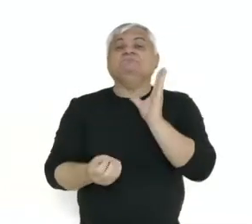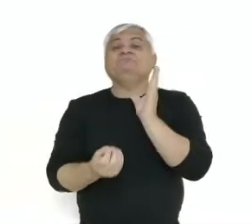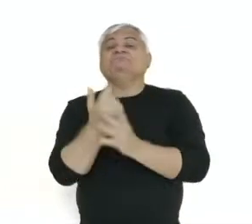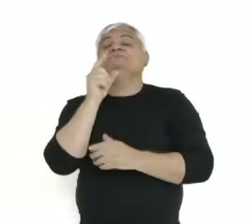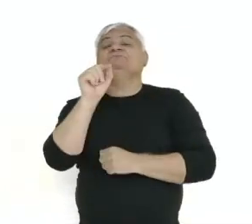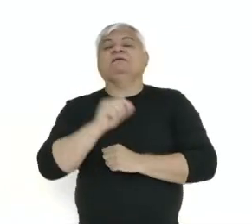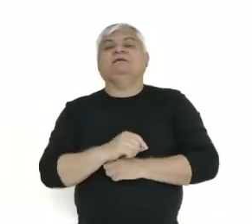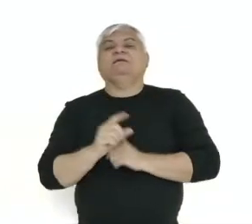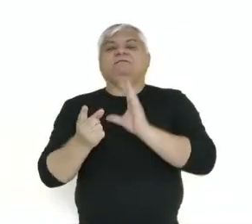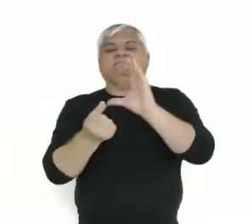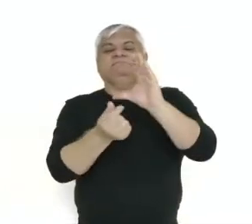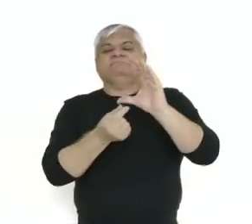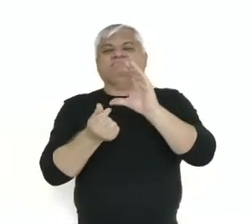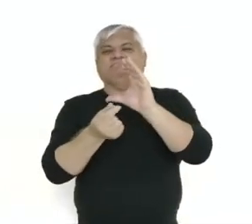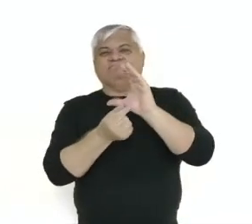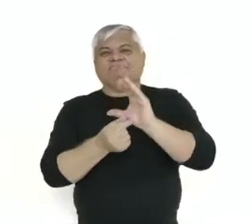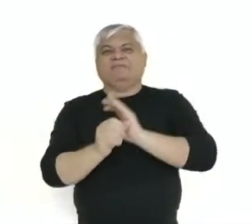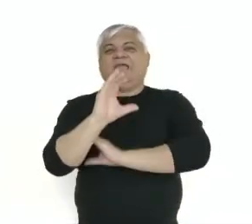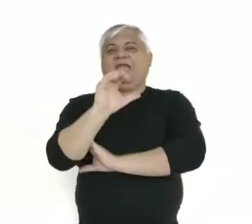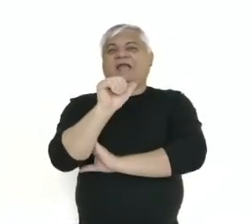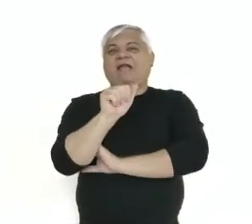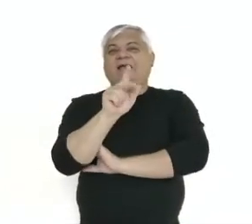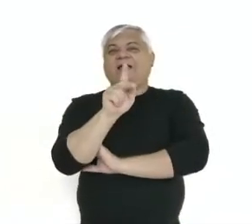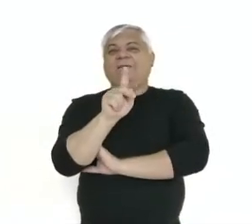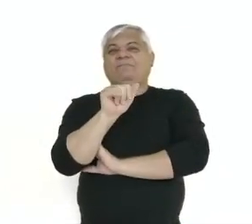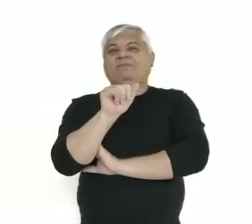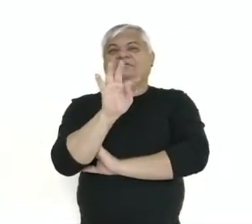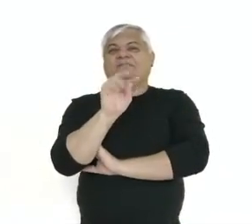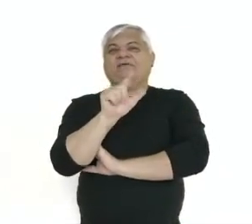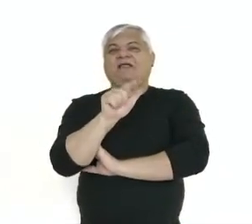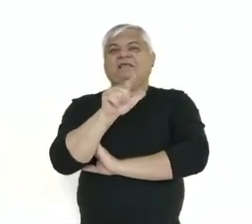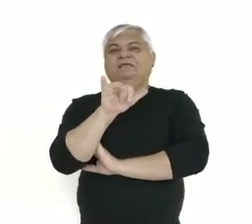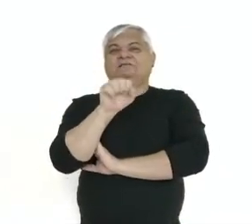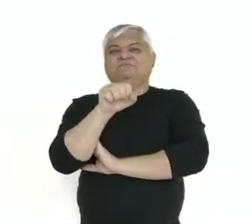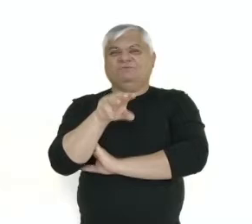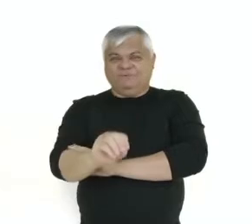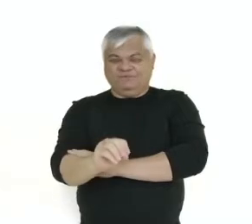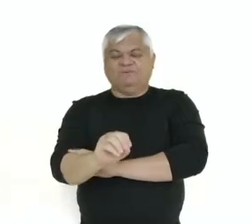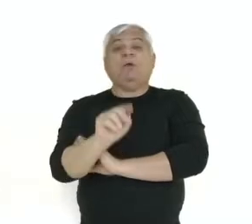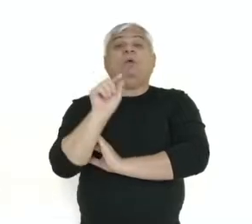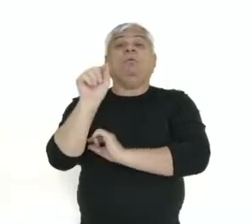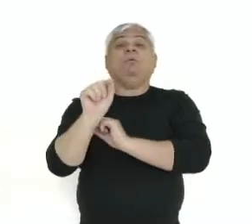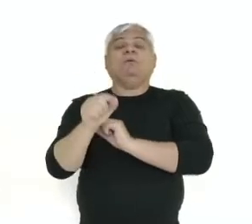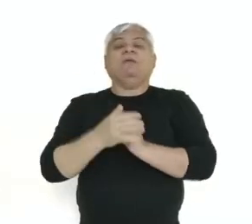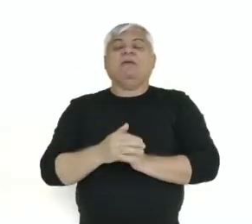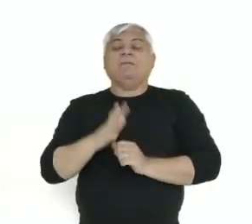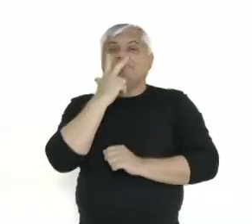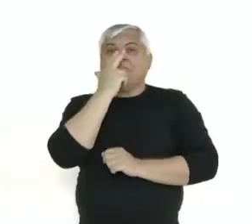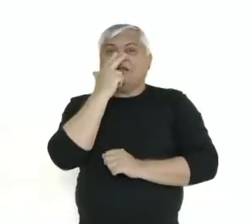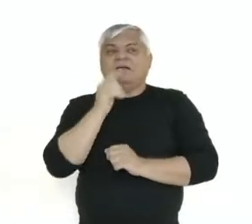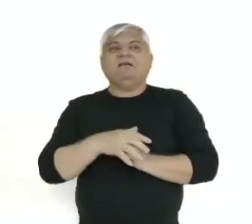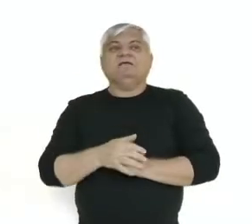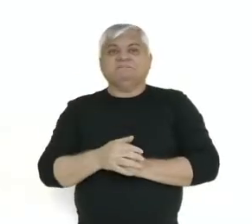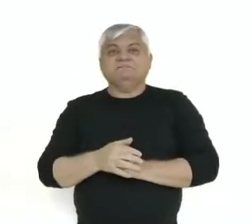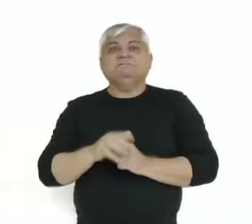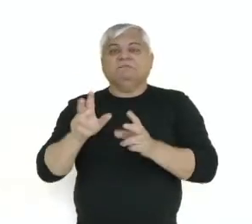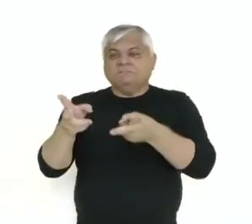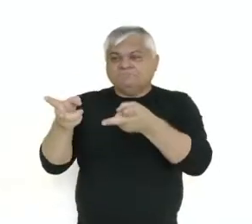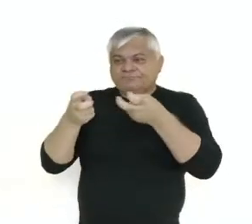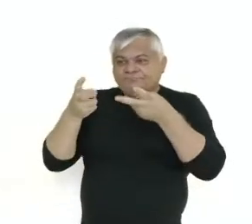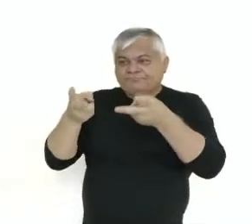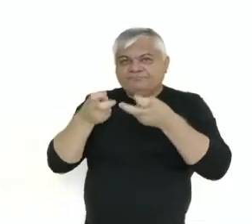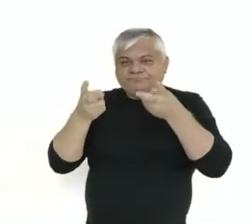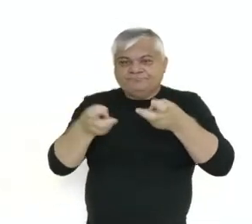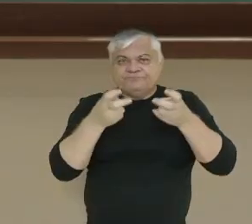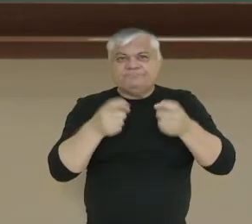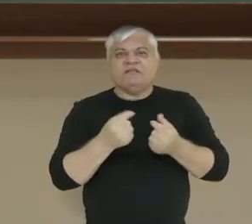de capital em pesquisa científica e, ao mesmo tempo, vai provocar um acúmulo de capital, né,